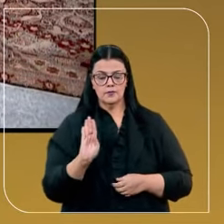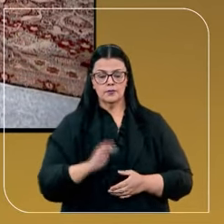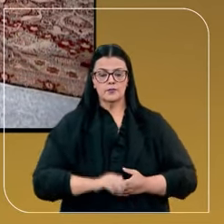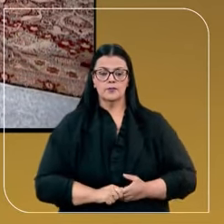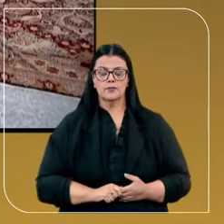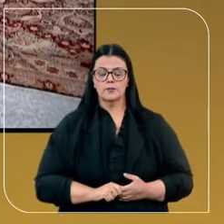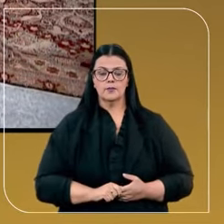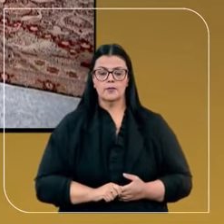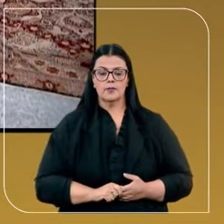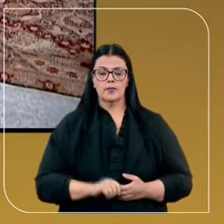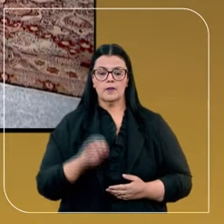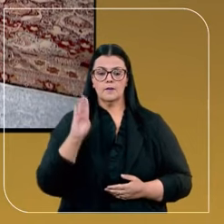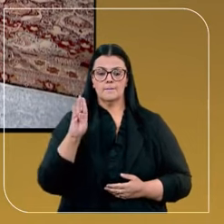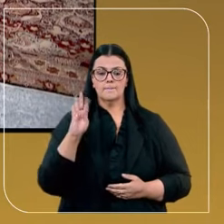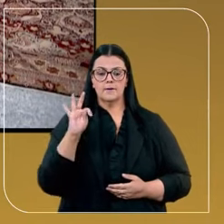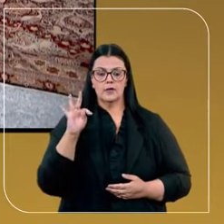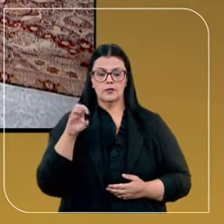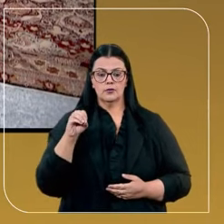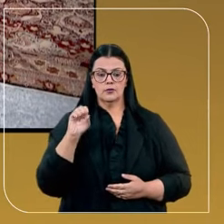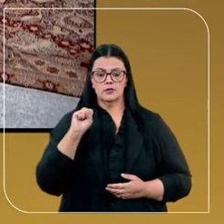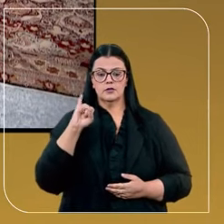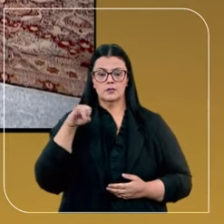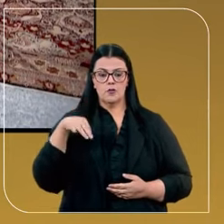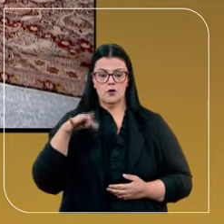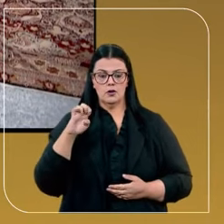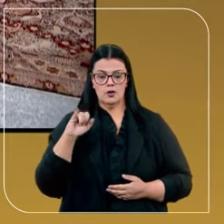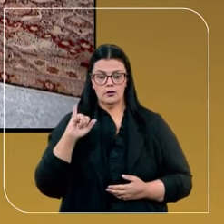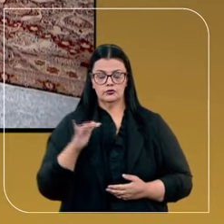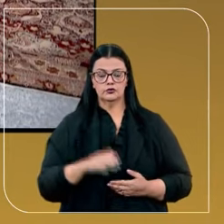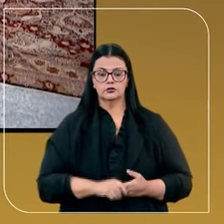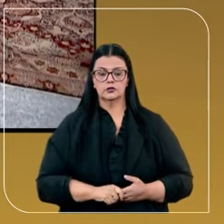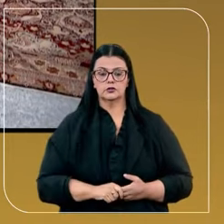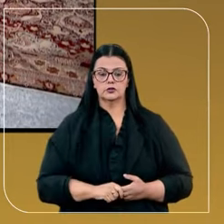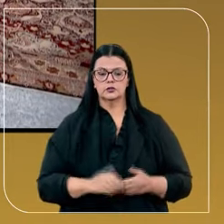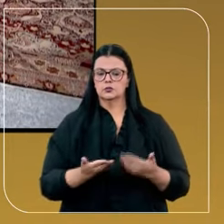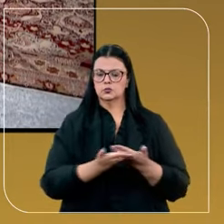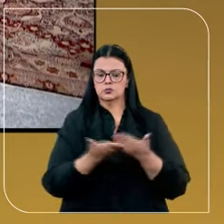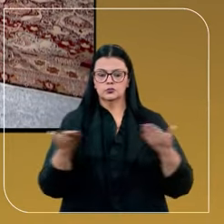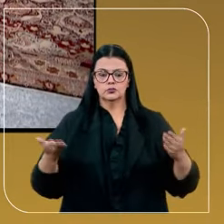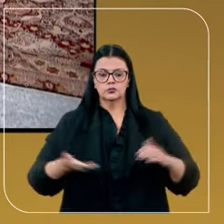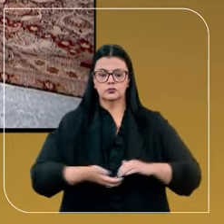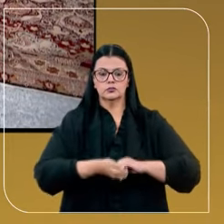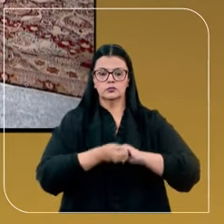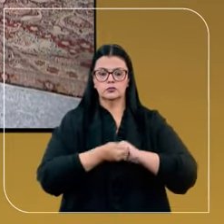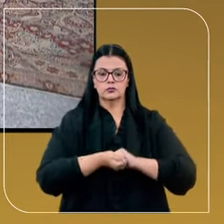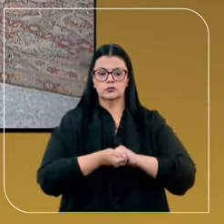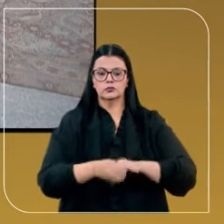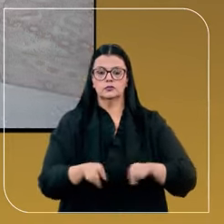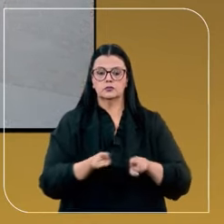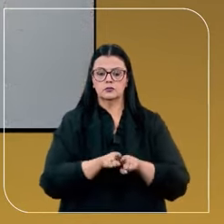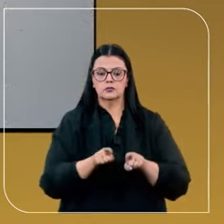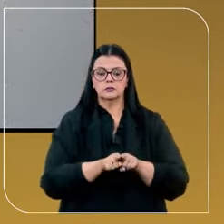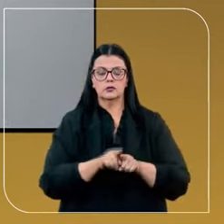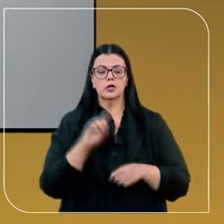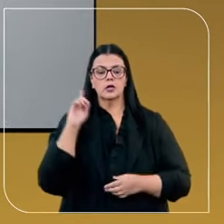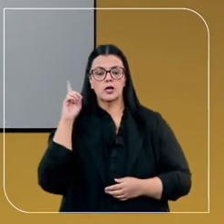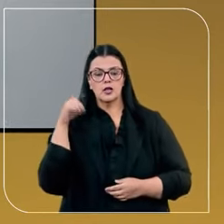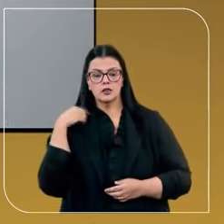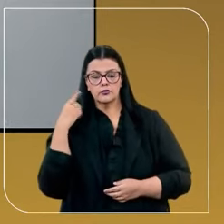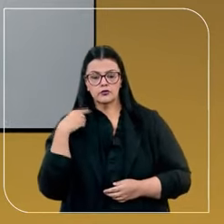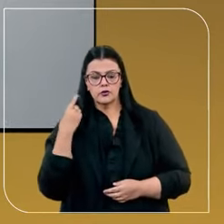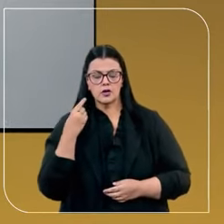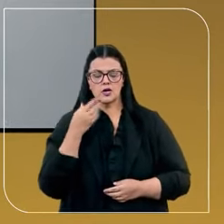doutor Beto Simonetti. E aqui estendo os meus cumprimentos às advogadas e